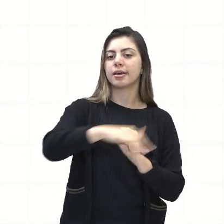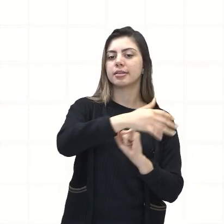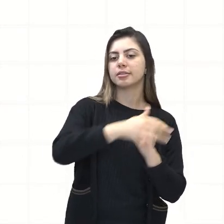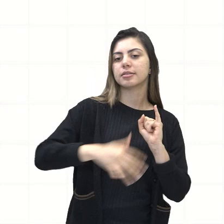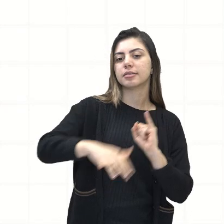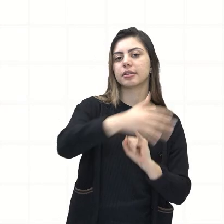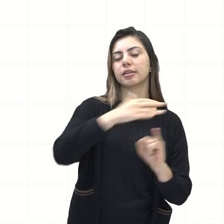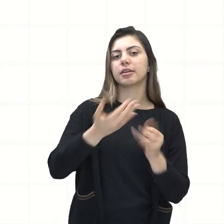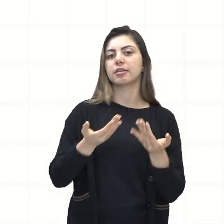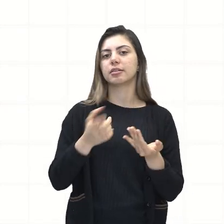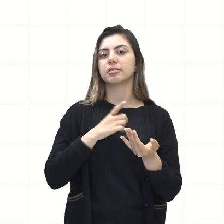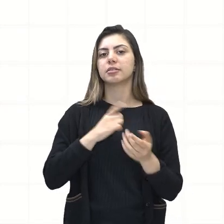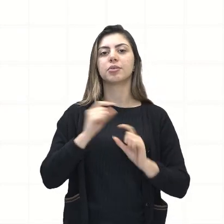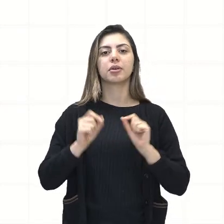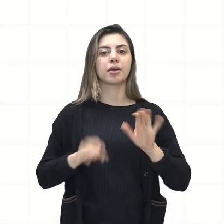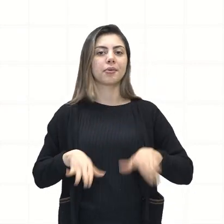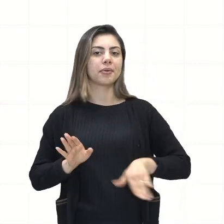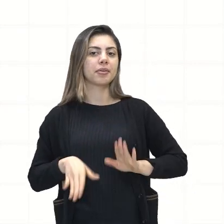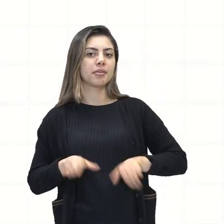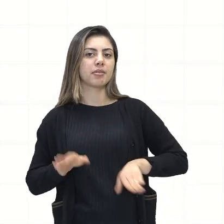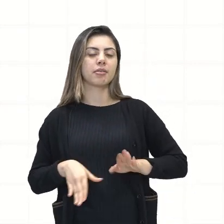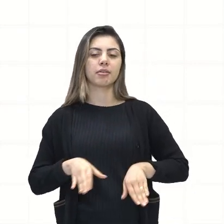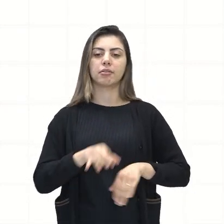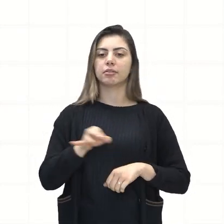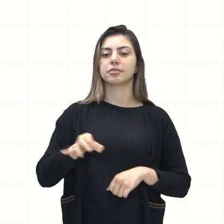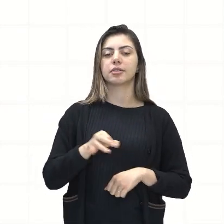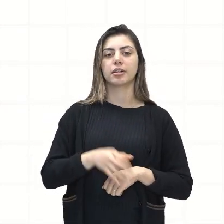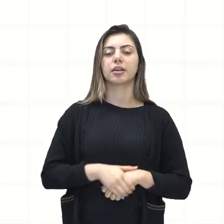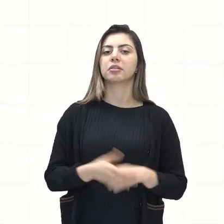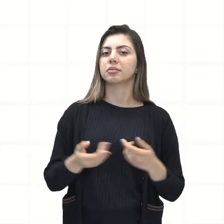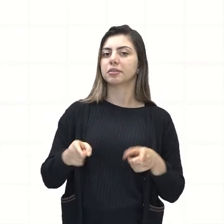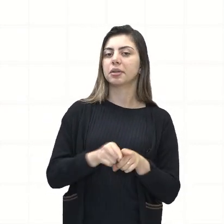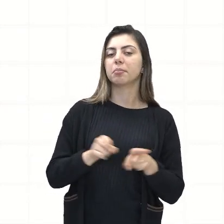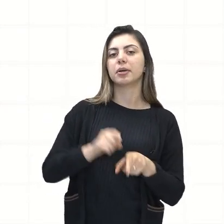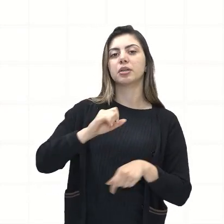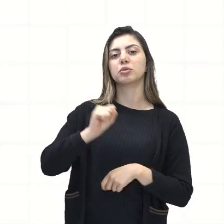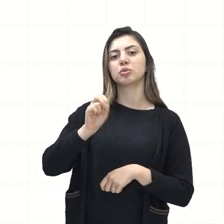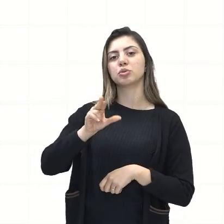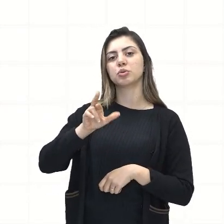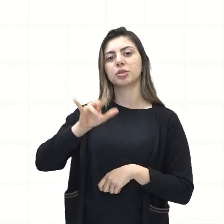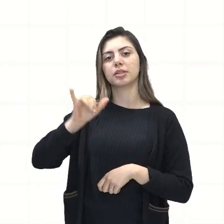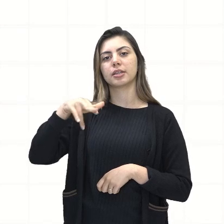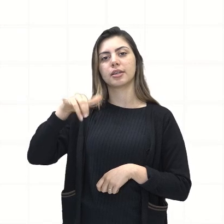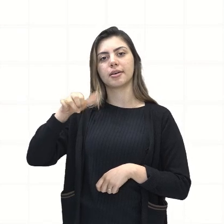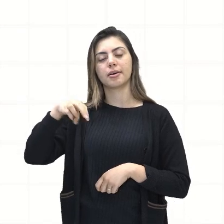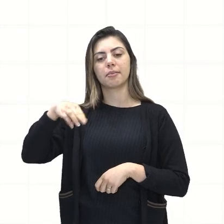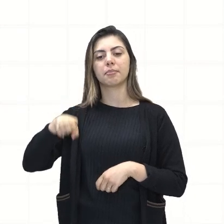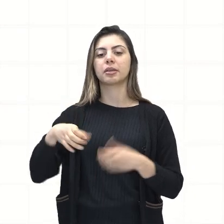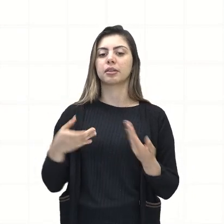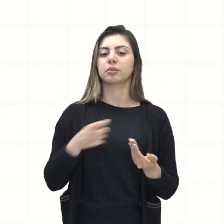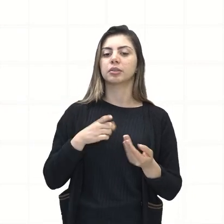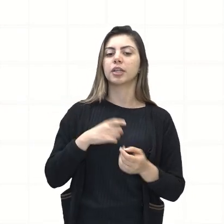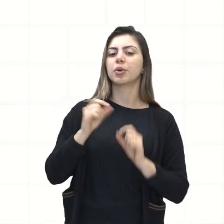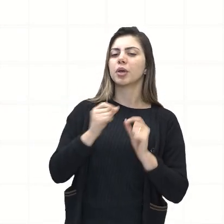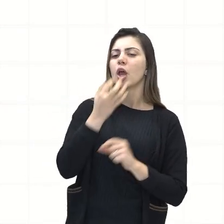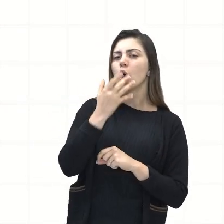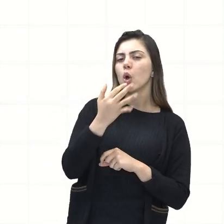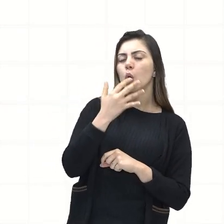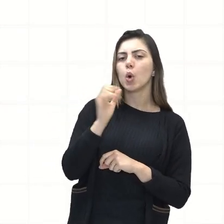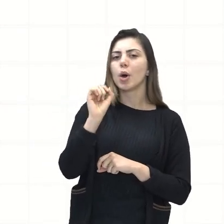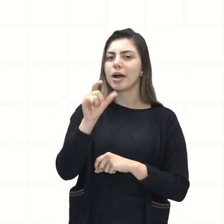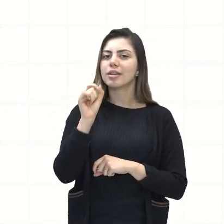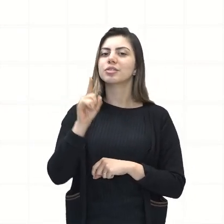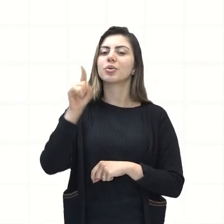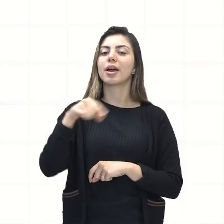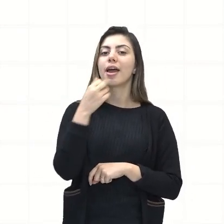Guiana Inglesa, no Suriname também, certo? E nós temos uns pontos pintados em azul que falam